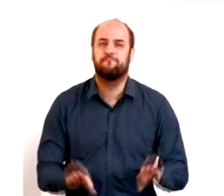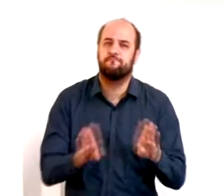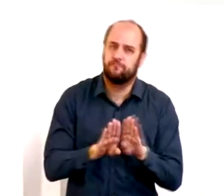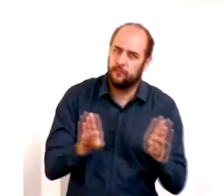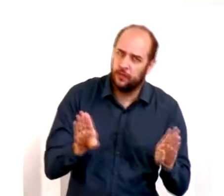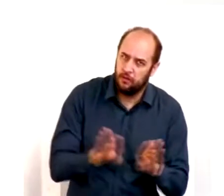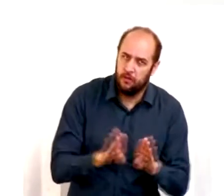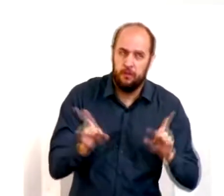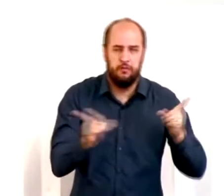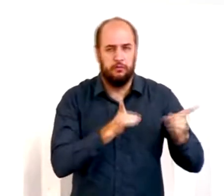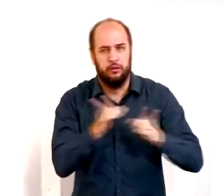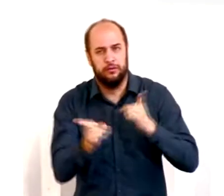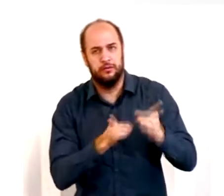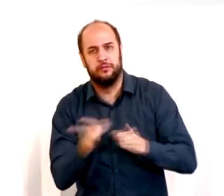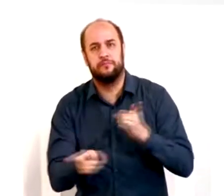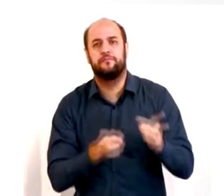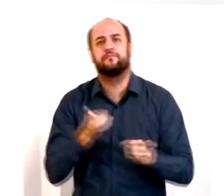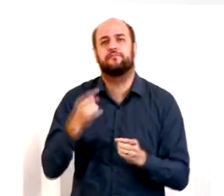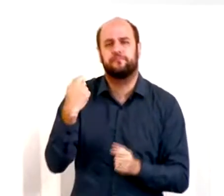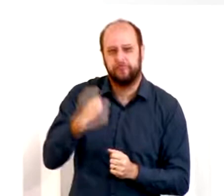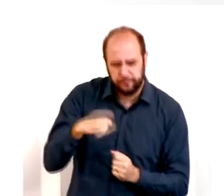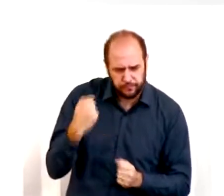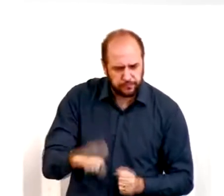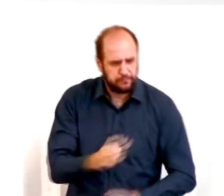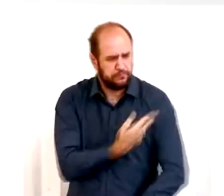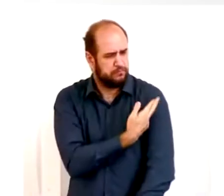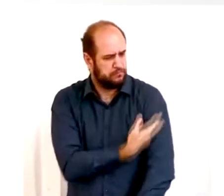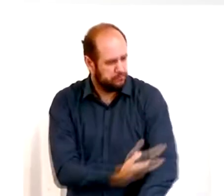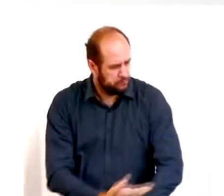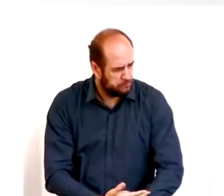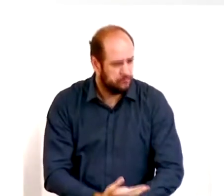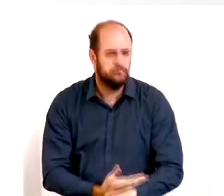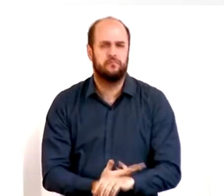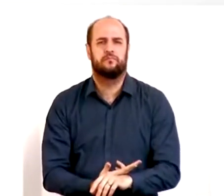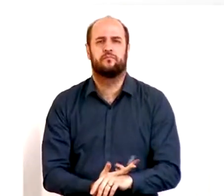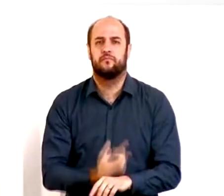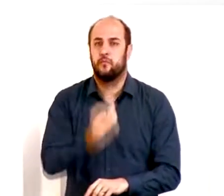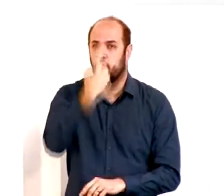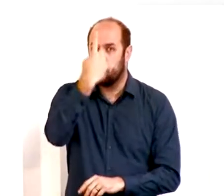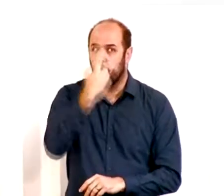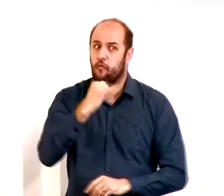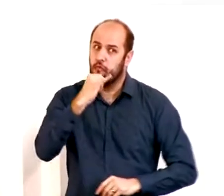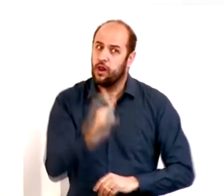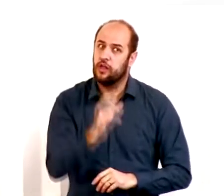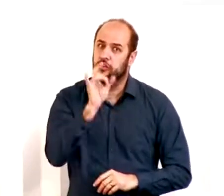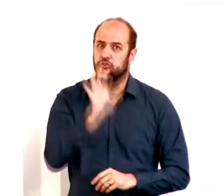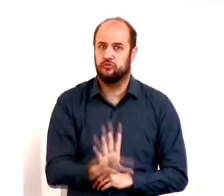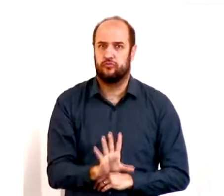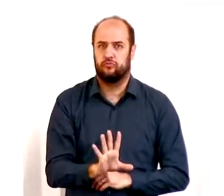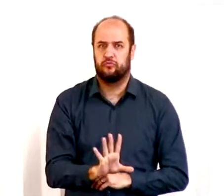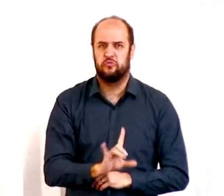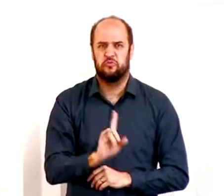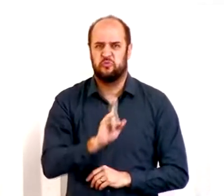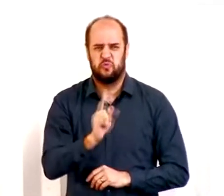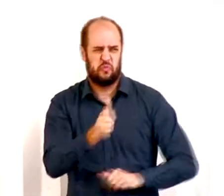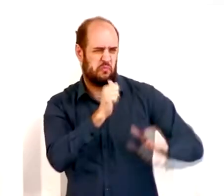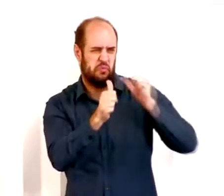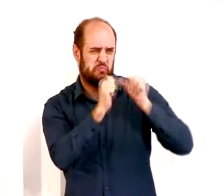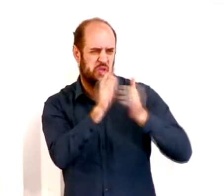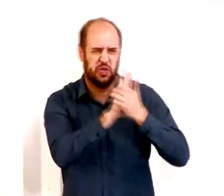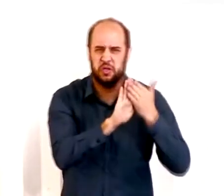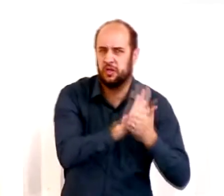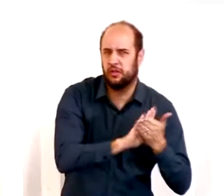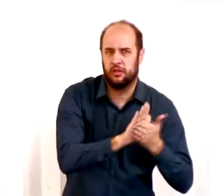a diáconos, é necessário que sejam respeitáveis, de uma só palavra, não inclinados a muito vinho,